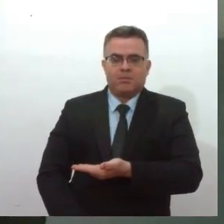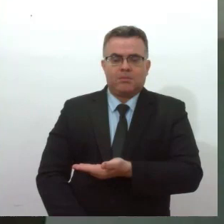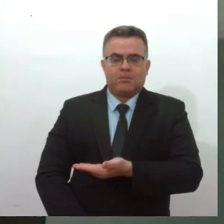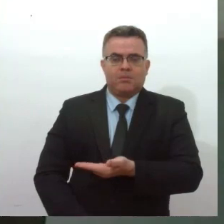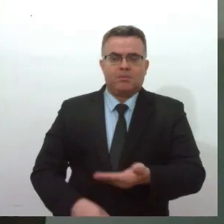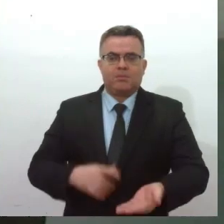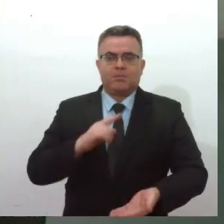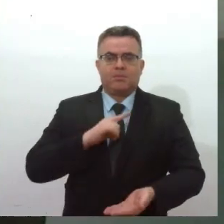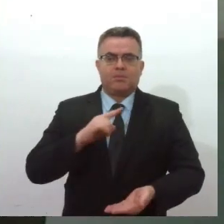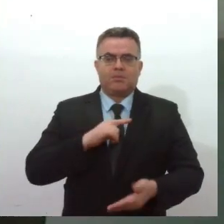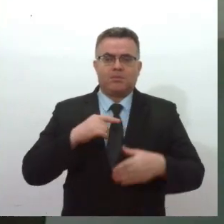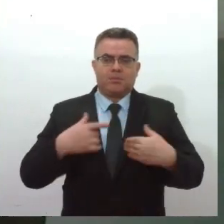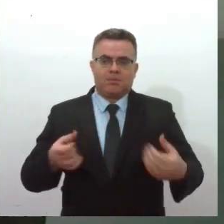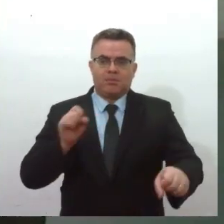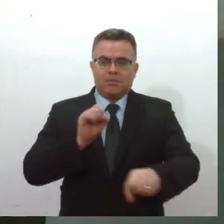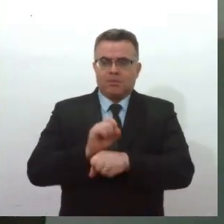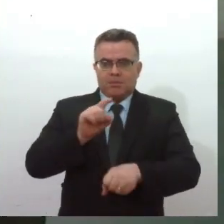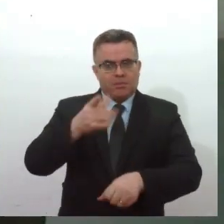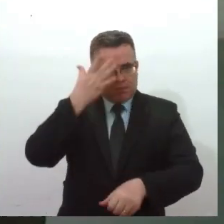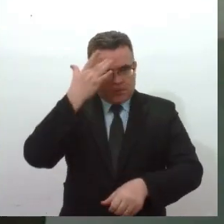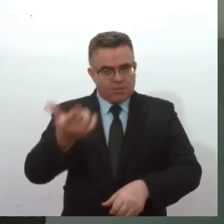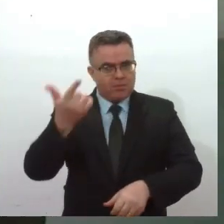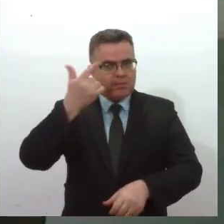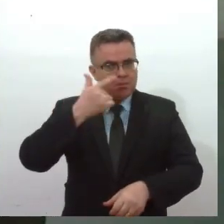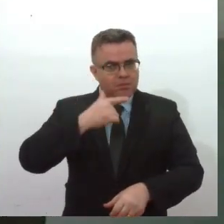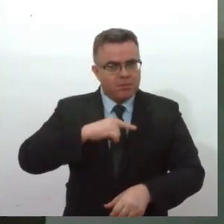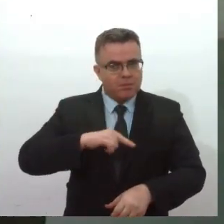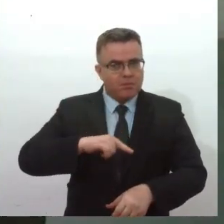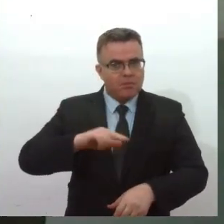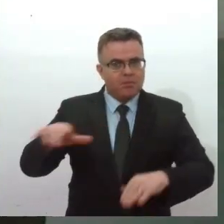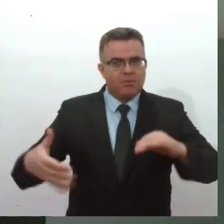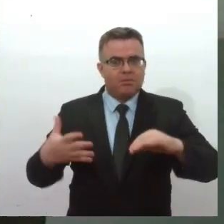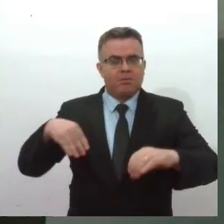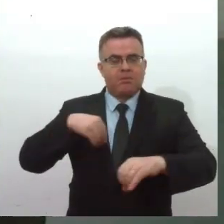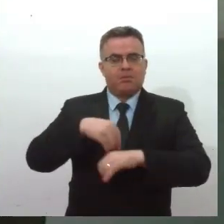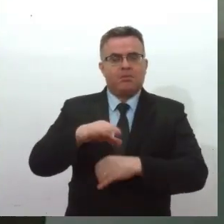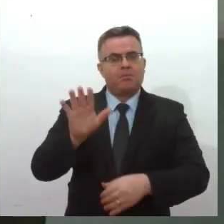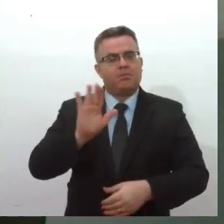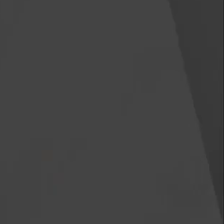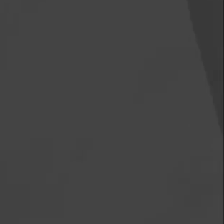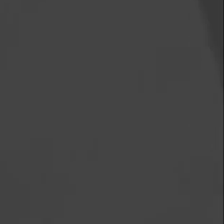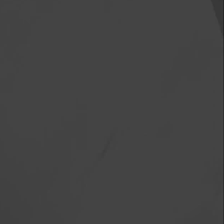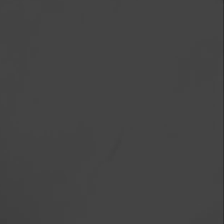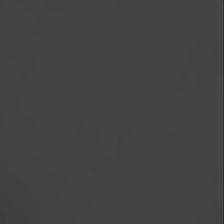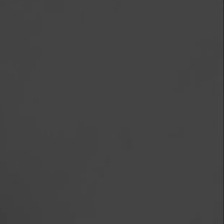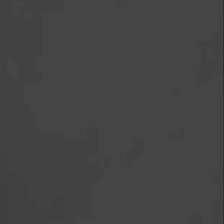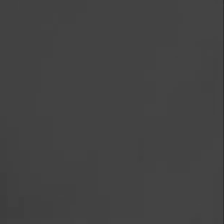8774 Eu espero vocês amanhã no próximo congresso em Pauta até